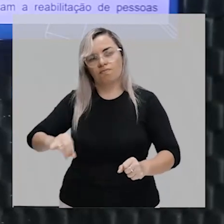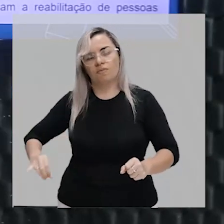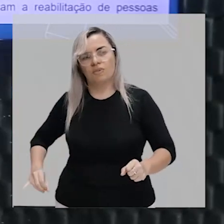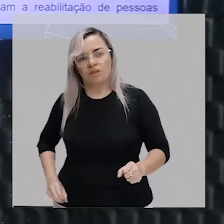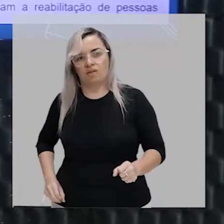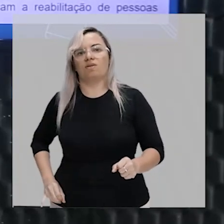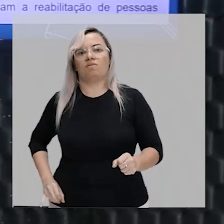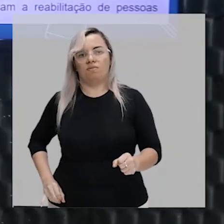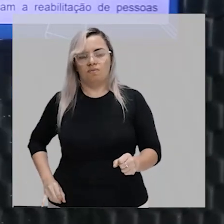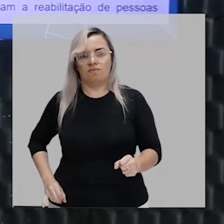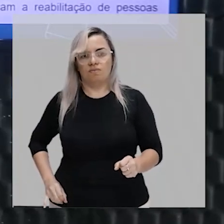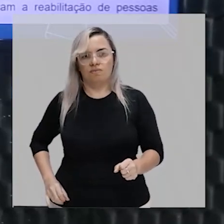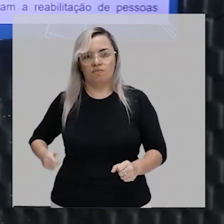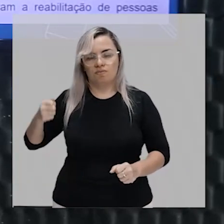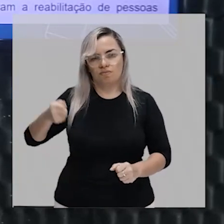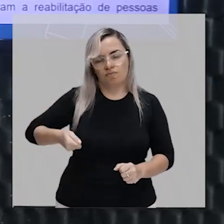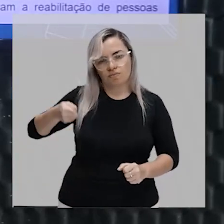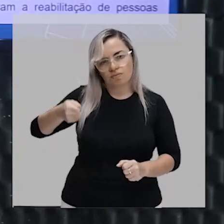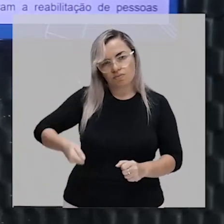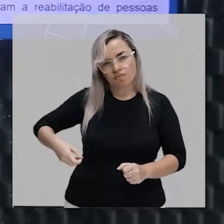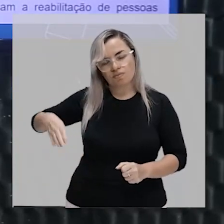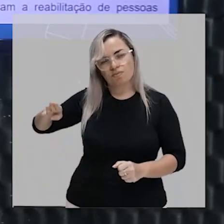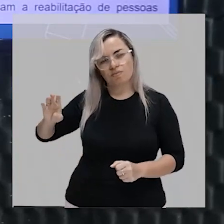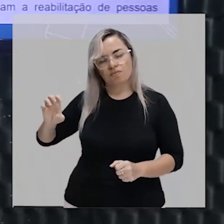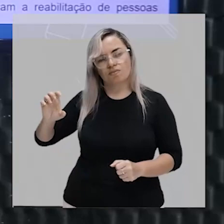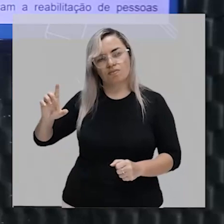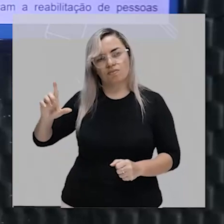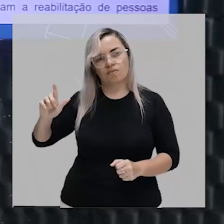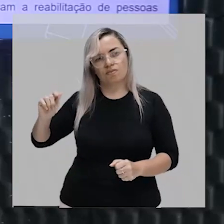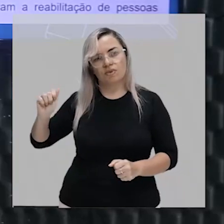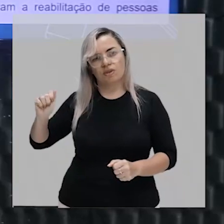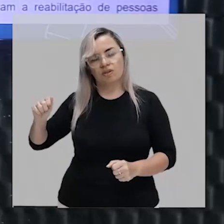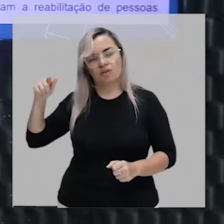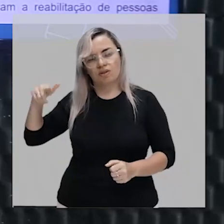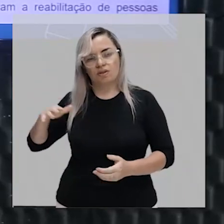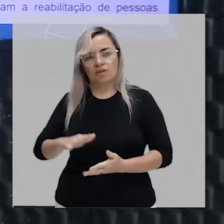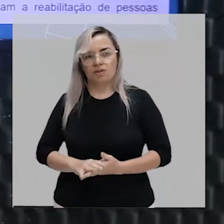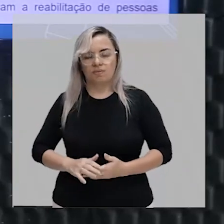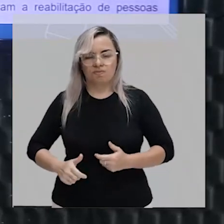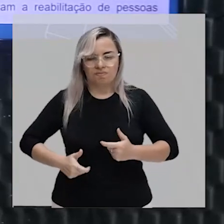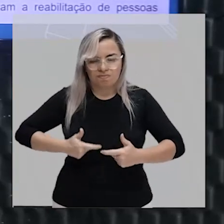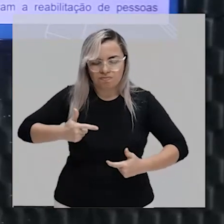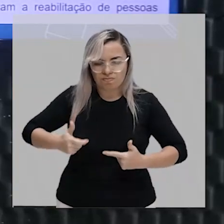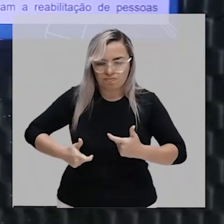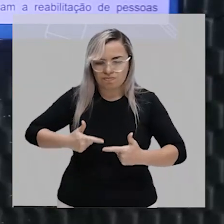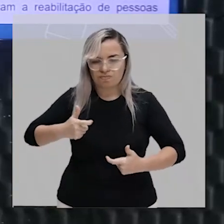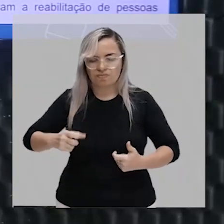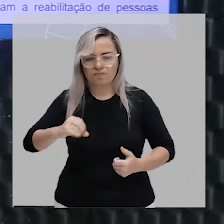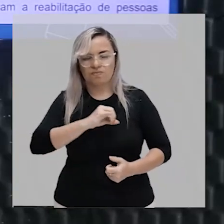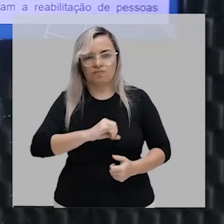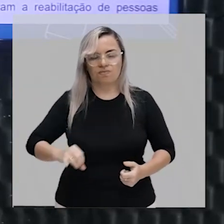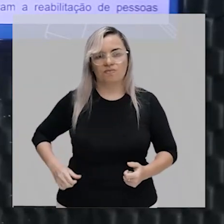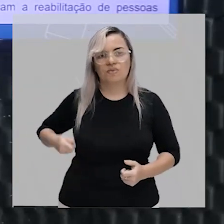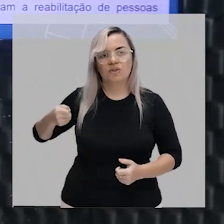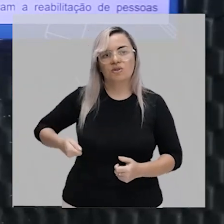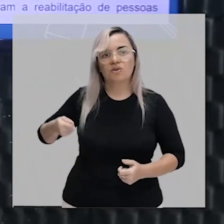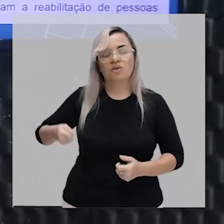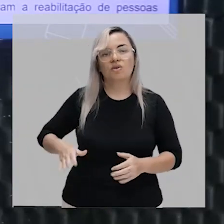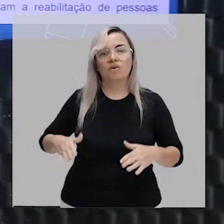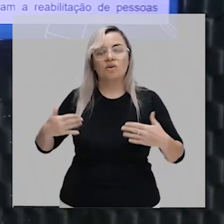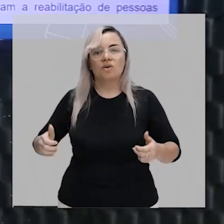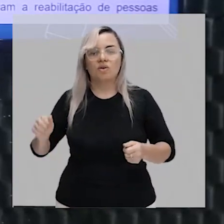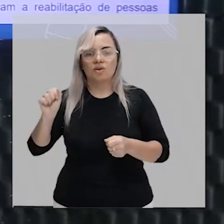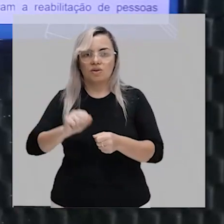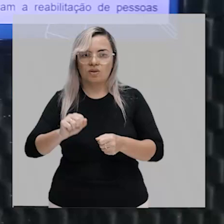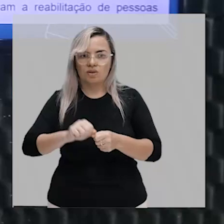belga, essa população que resistiu, o imperialismo belga, o que fez com essa população?